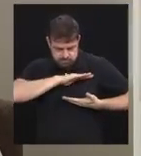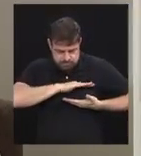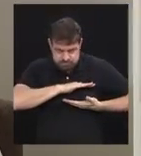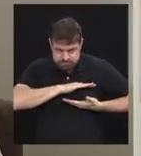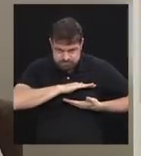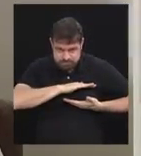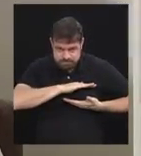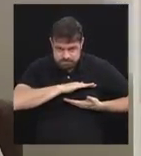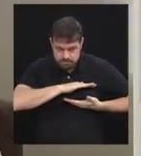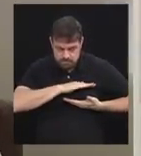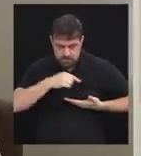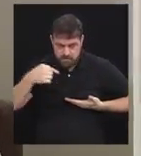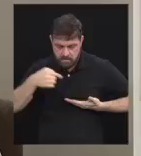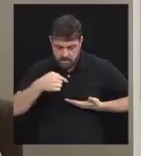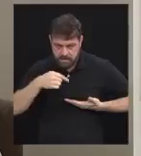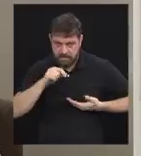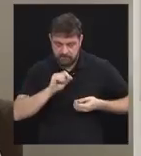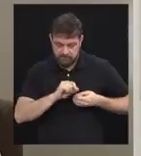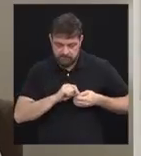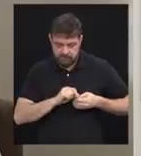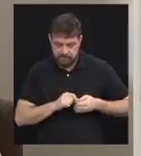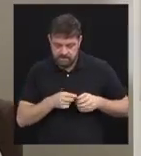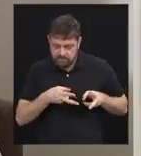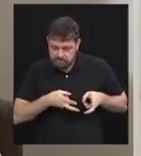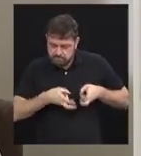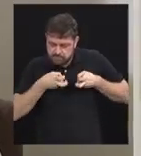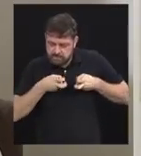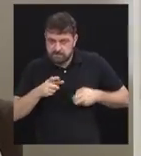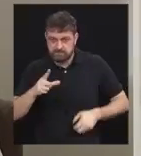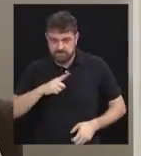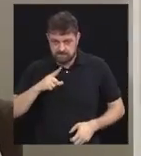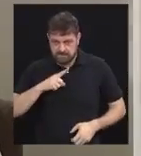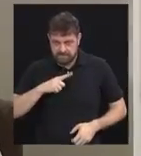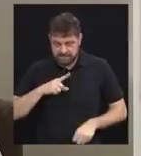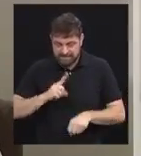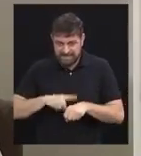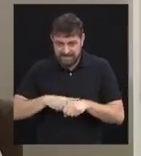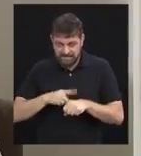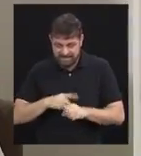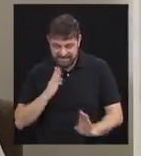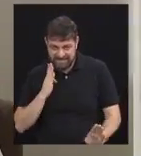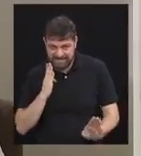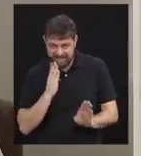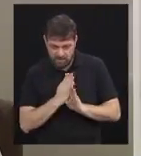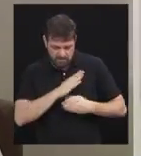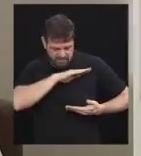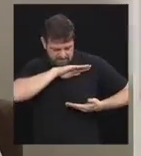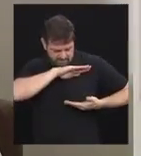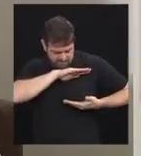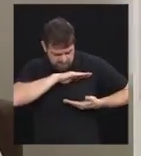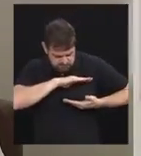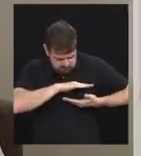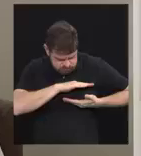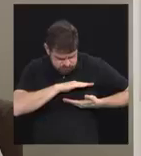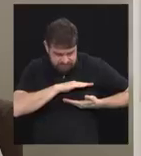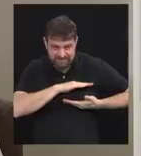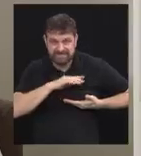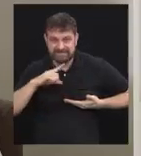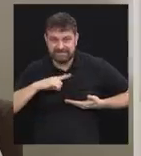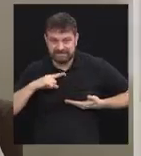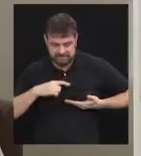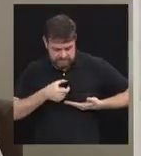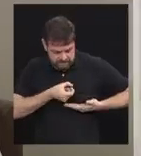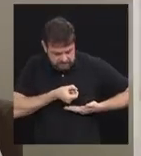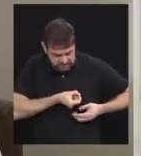que é o exame, que é a radiografia da mama, quando nós fazemos diagnóstico ainda com a doença